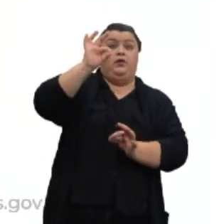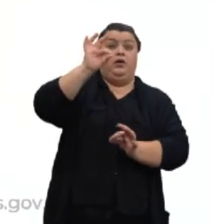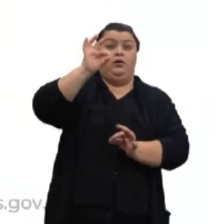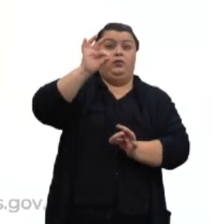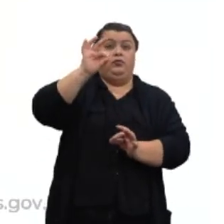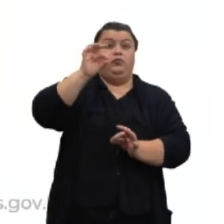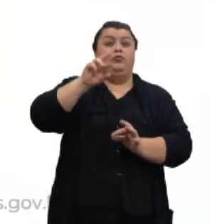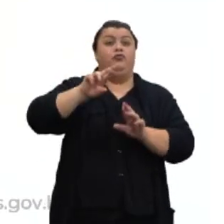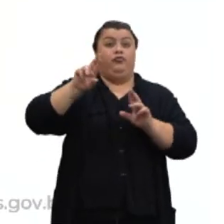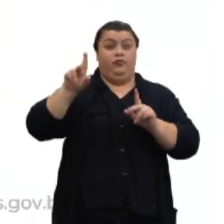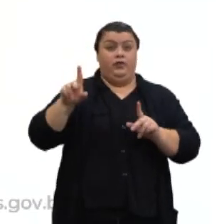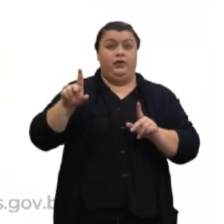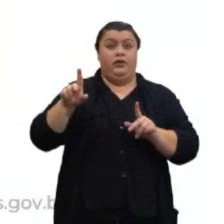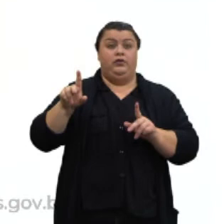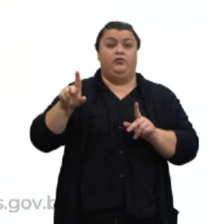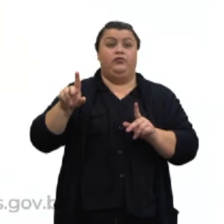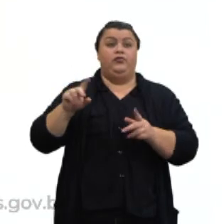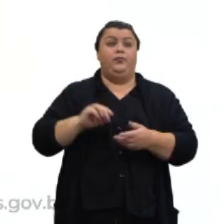Certo?